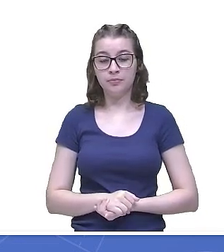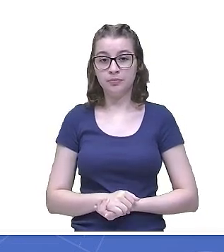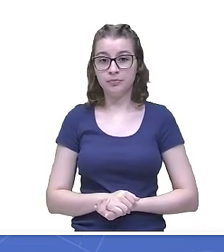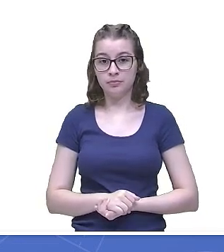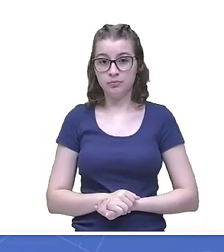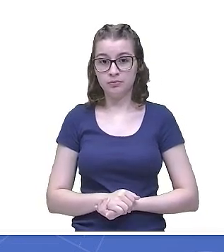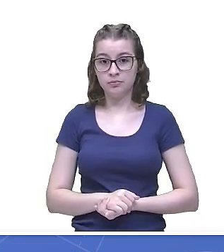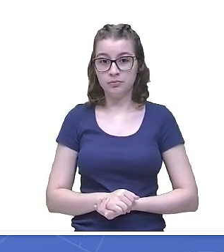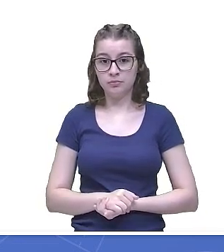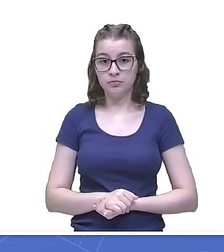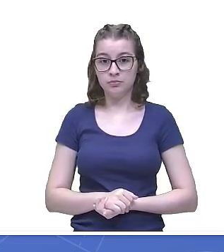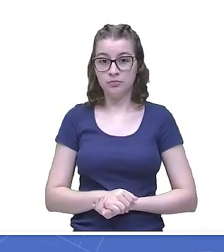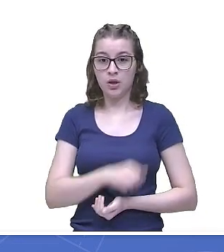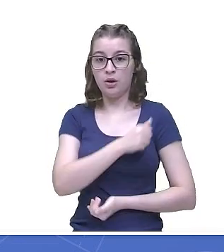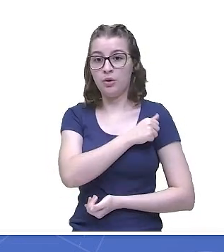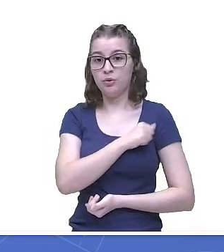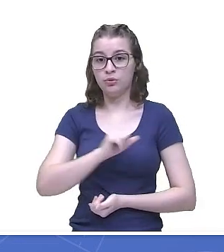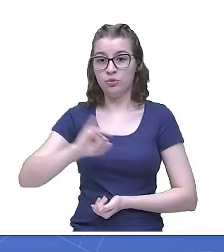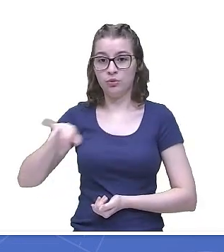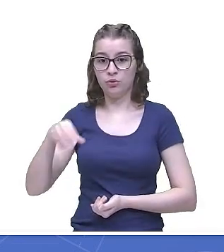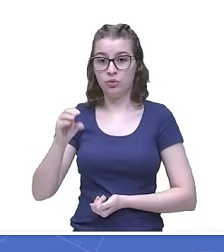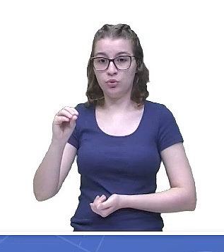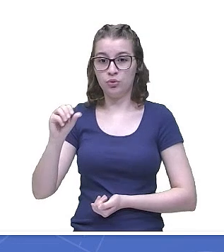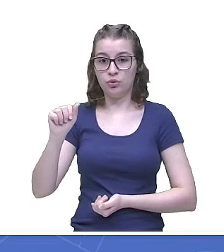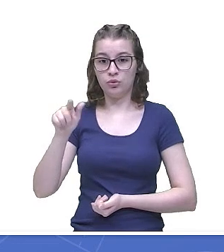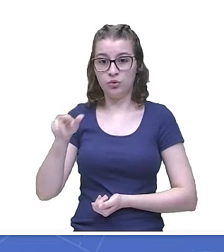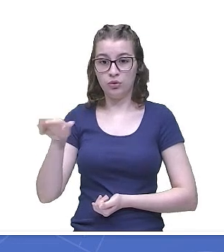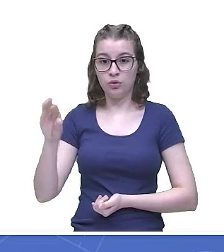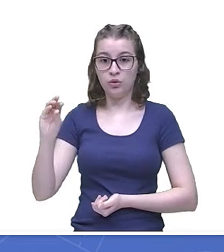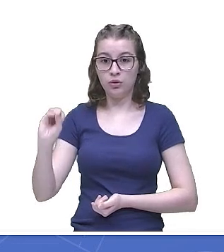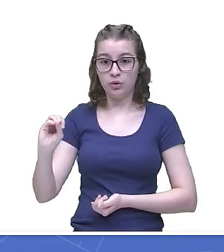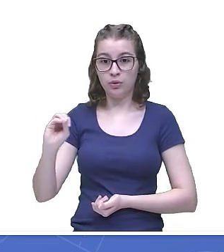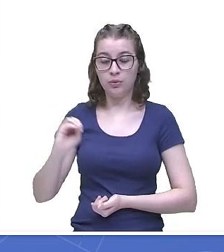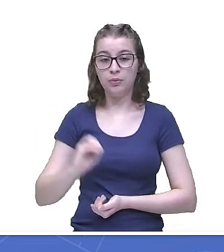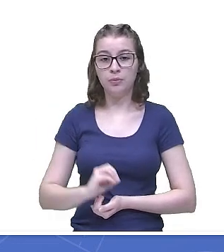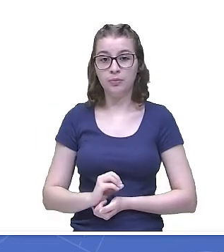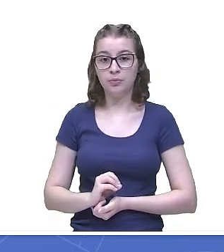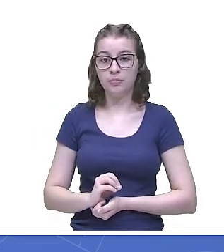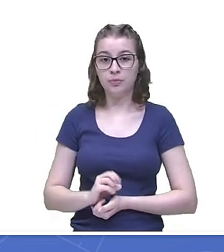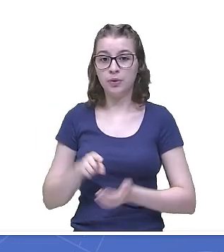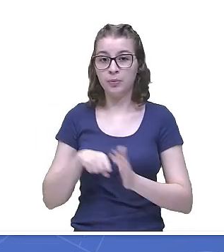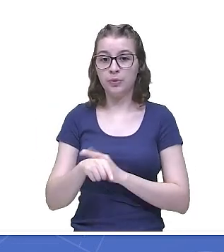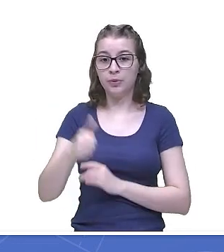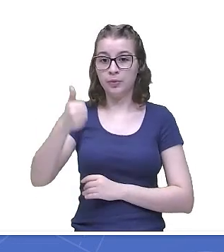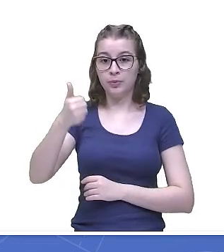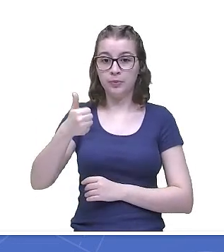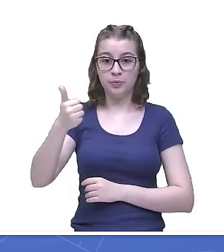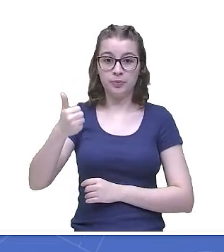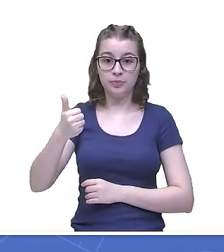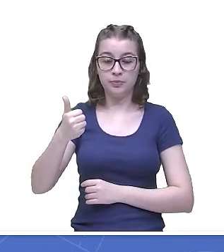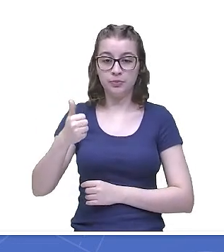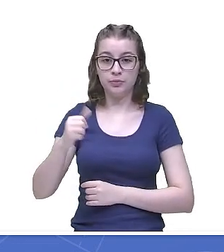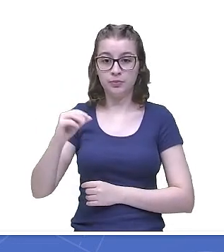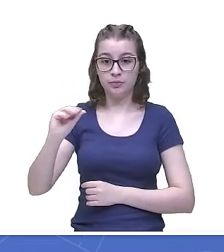Tem mais aí o João. João Felipe disse que a questão 1 é a letra A.